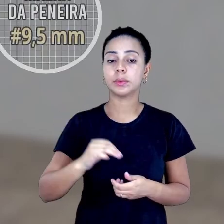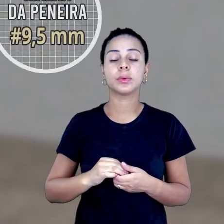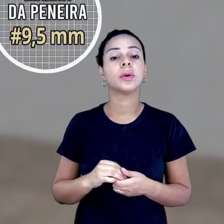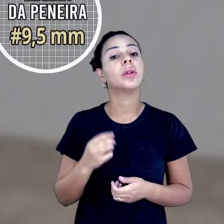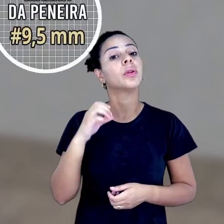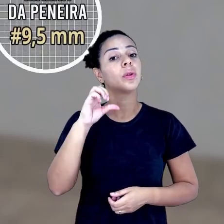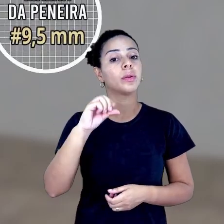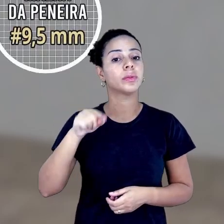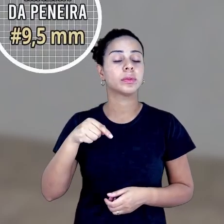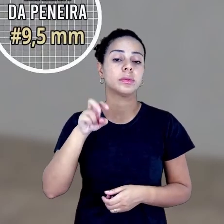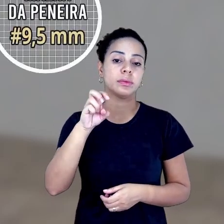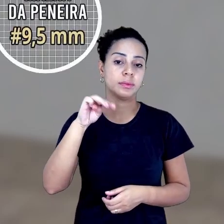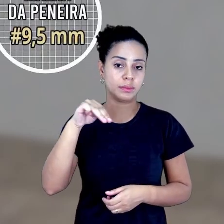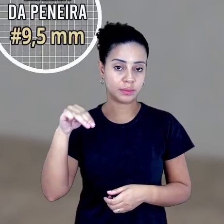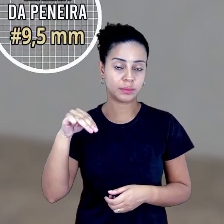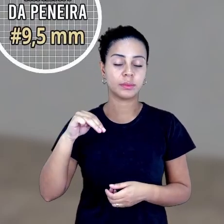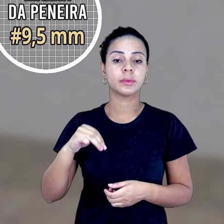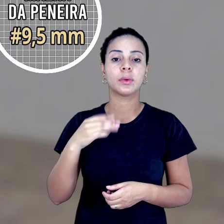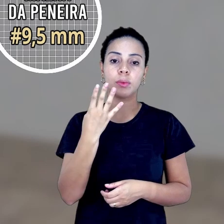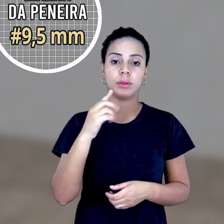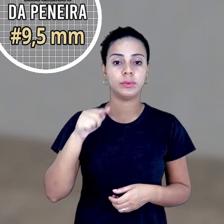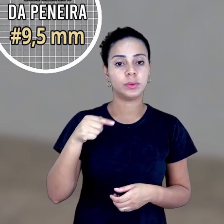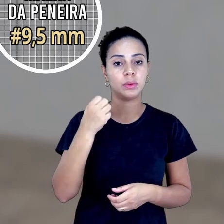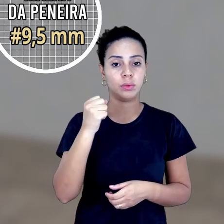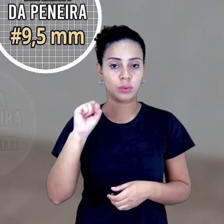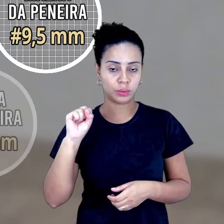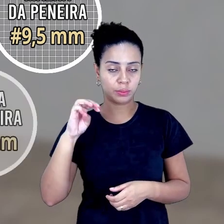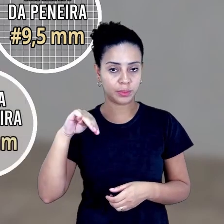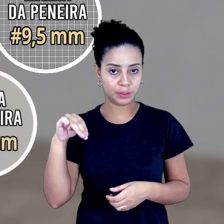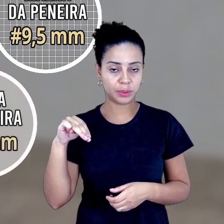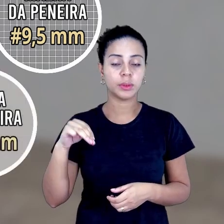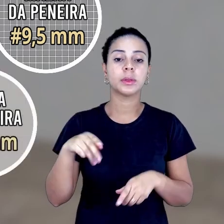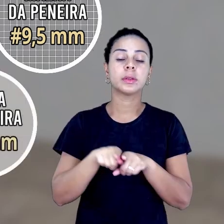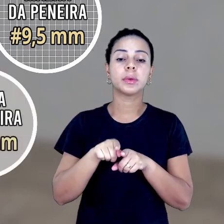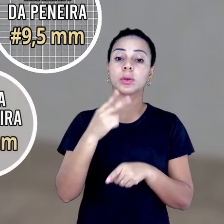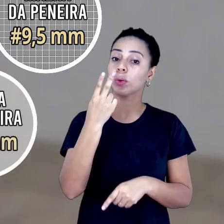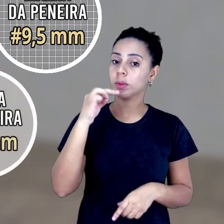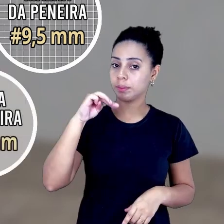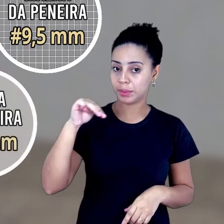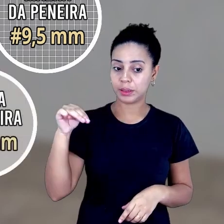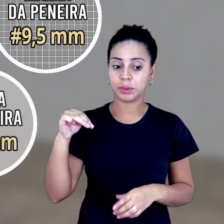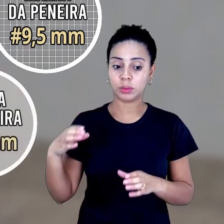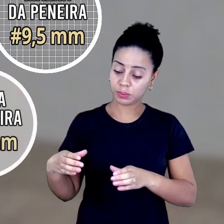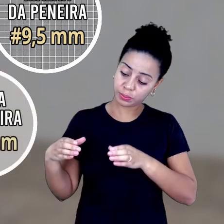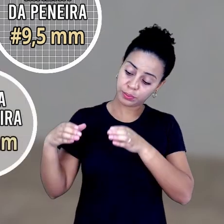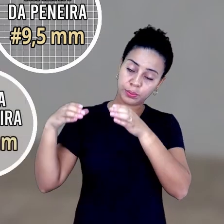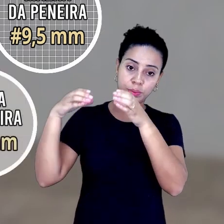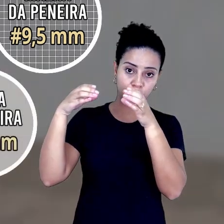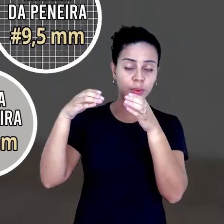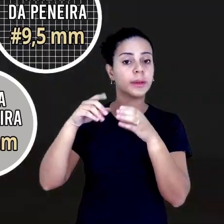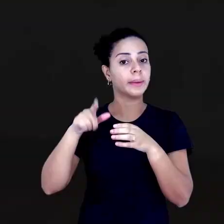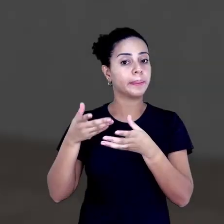mm, 9,5 mm, 4,8 mm e 2 mm para o